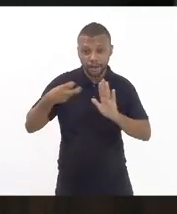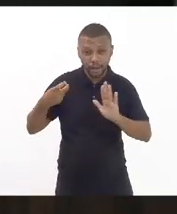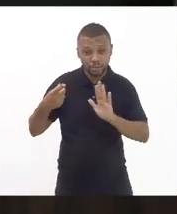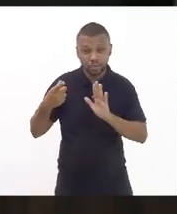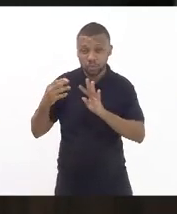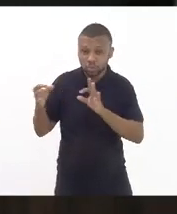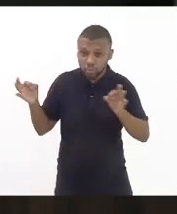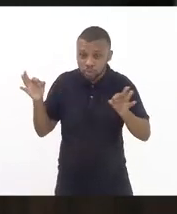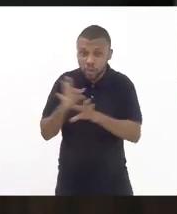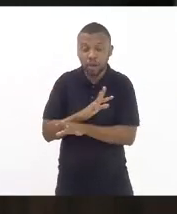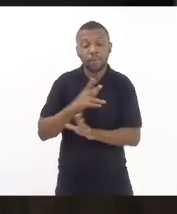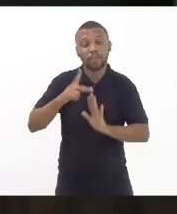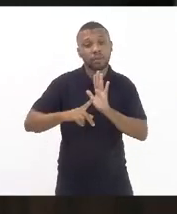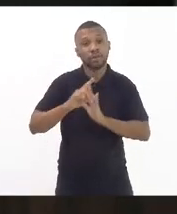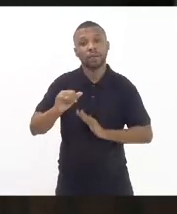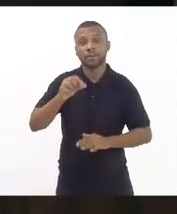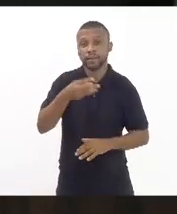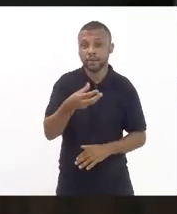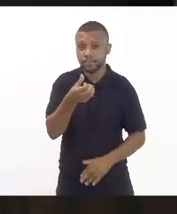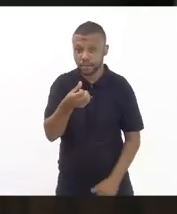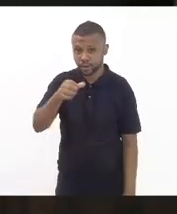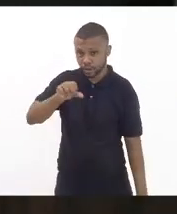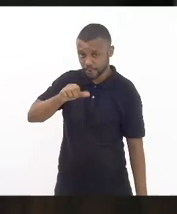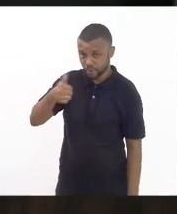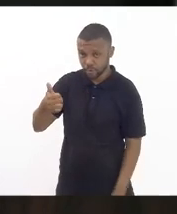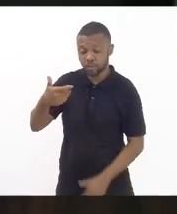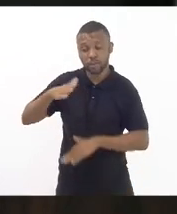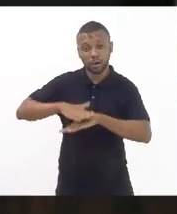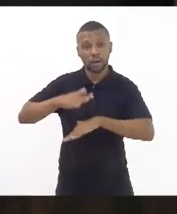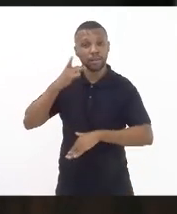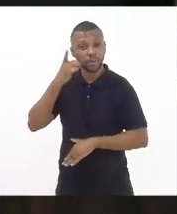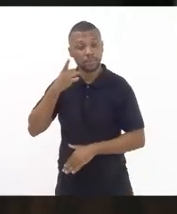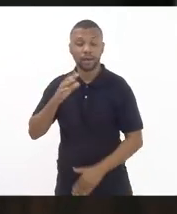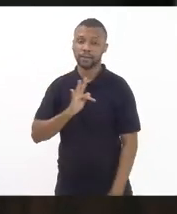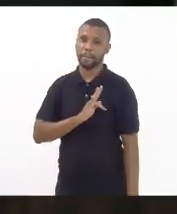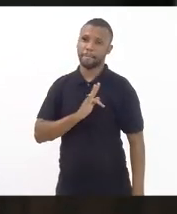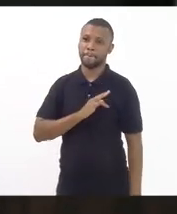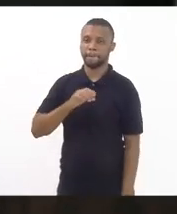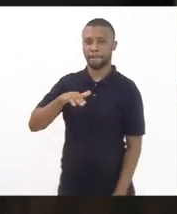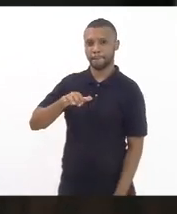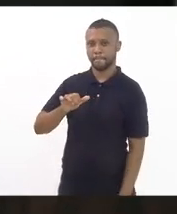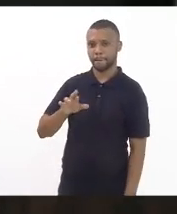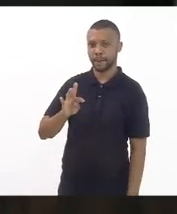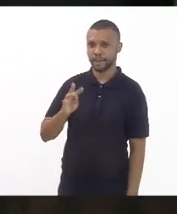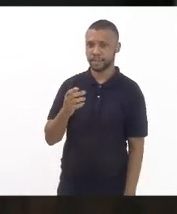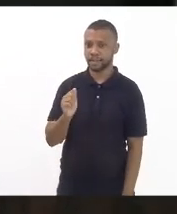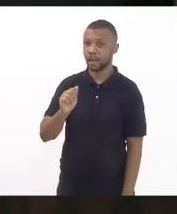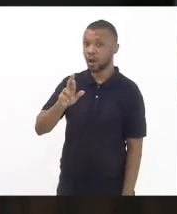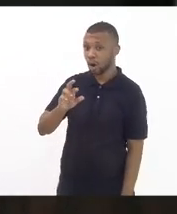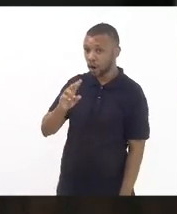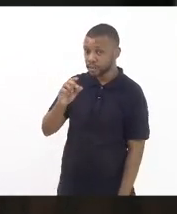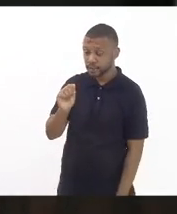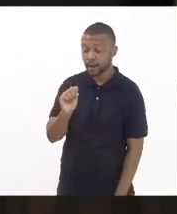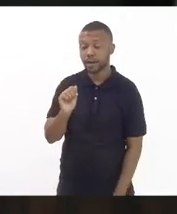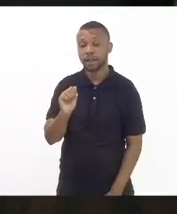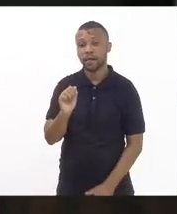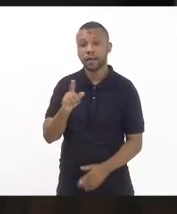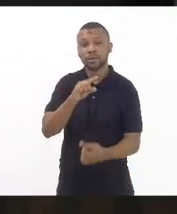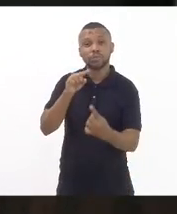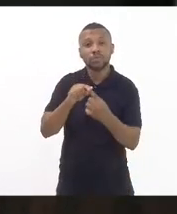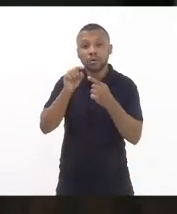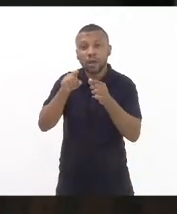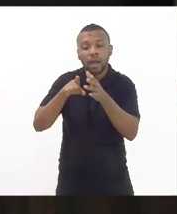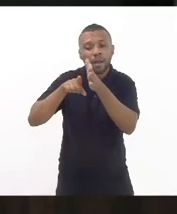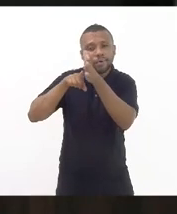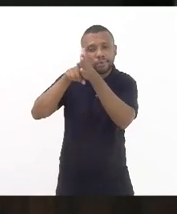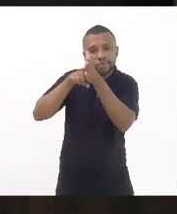de lei 3691 de 21, de autoria da deputada Marta Rocha, que dispõe sobre a realização do exame oftalmológico na admissão de